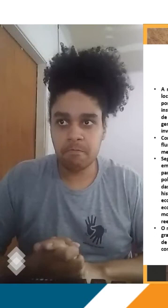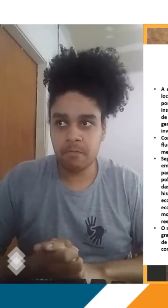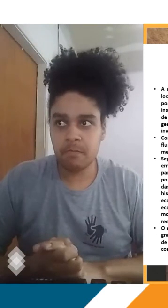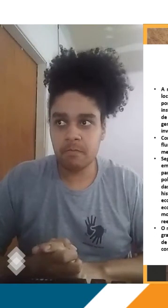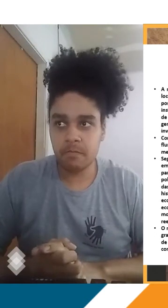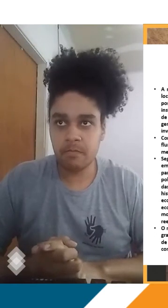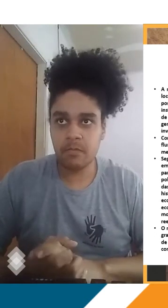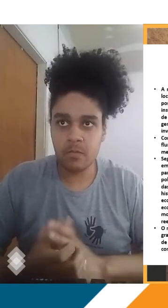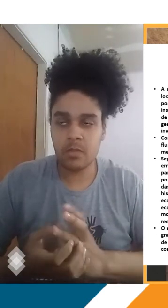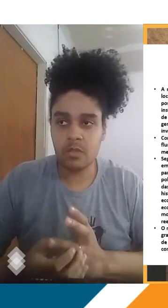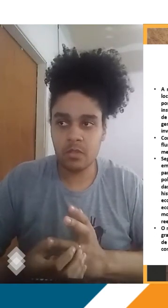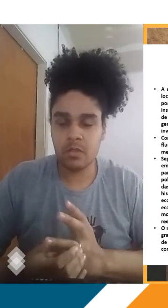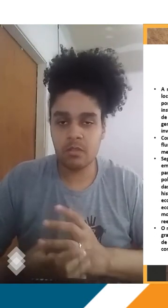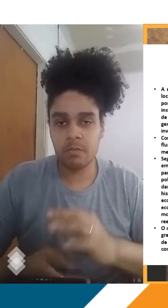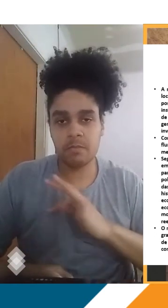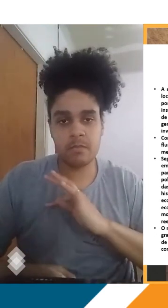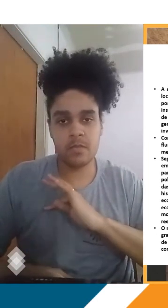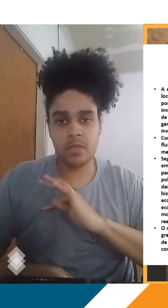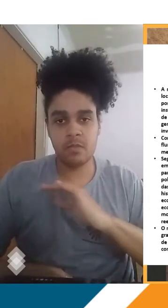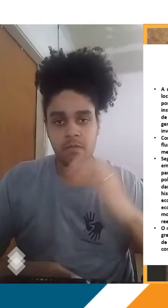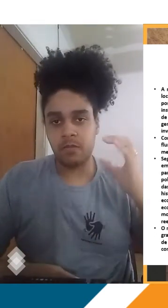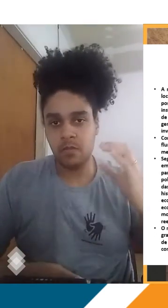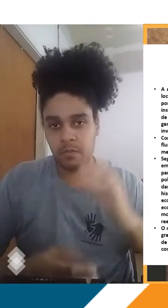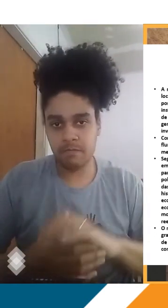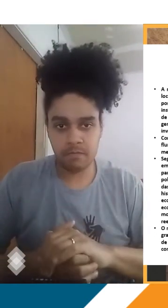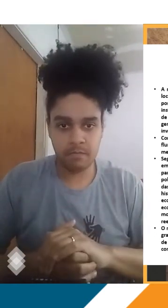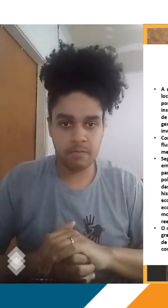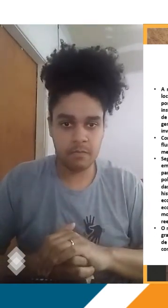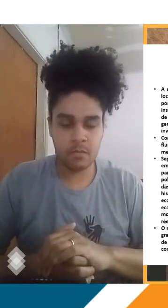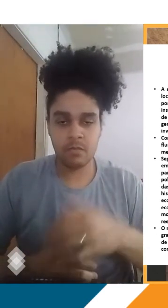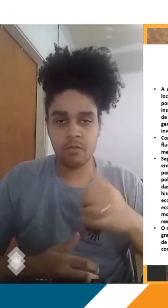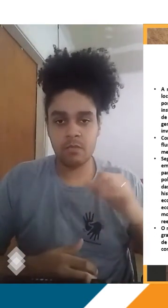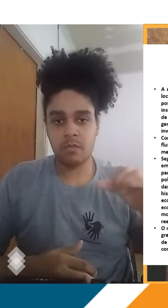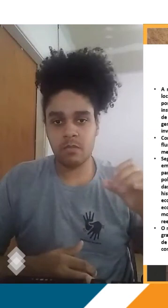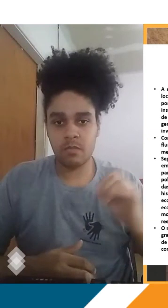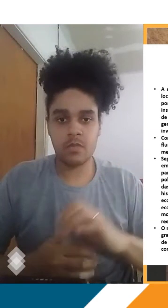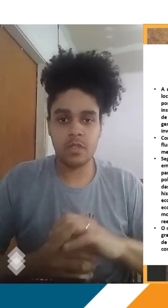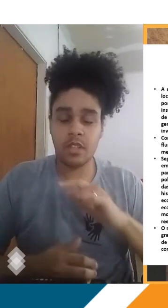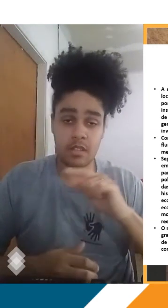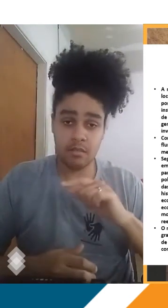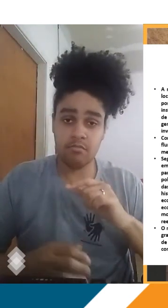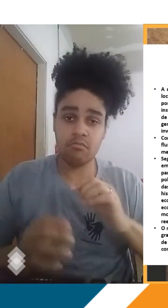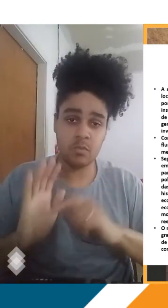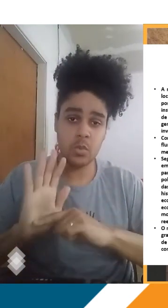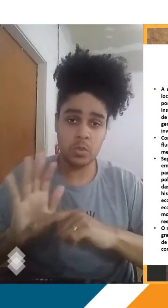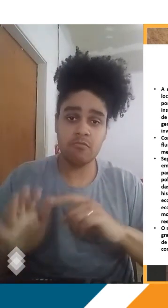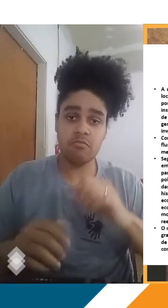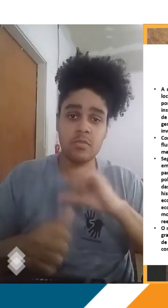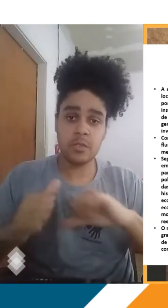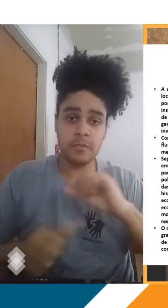interior. E, de certa maneira, o meio técnico, científico e informacional, ele consolidou a partir da década de 90